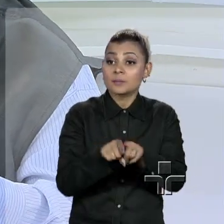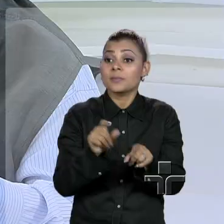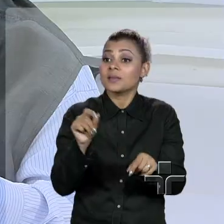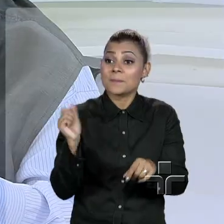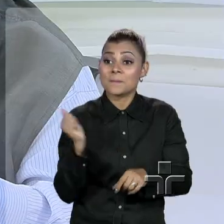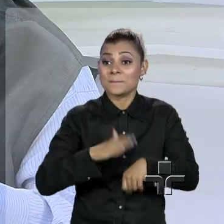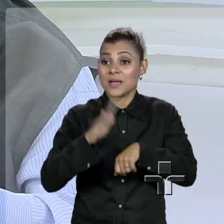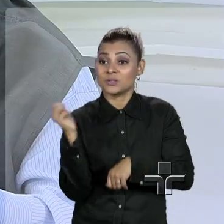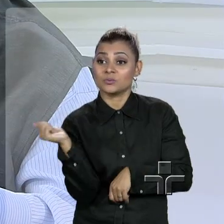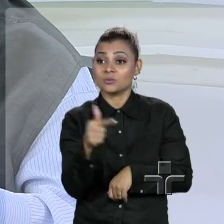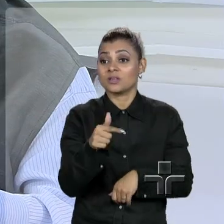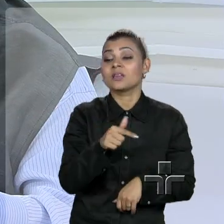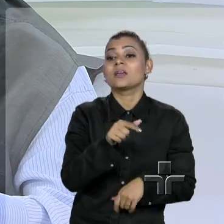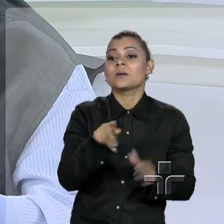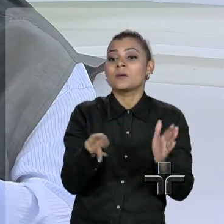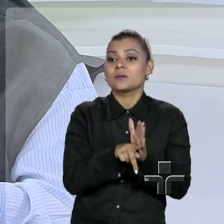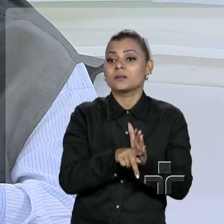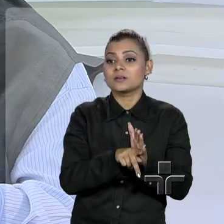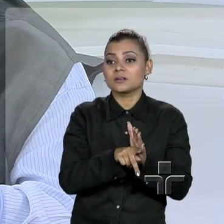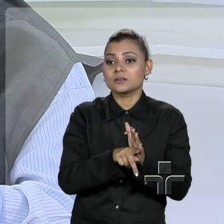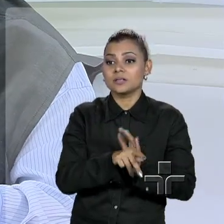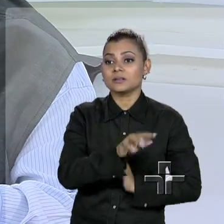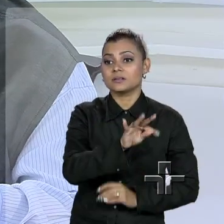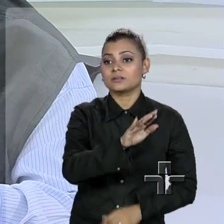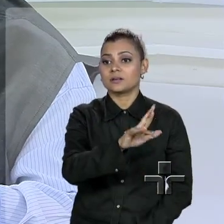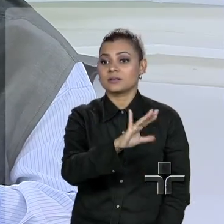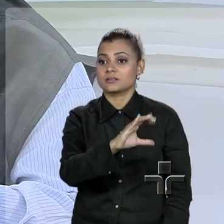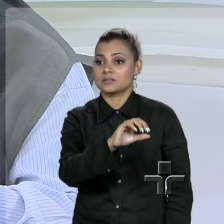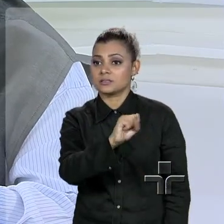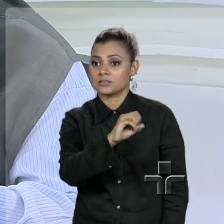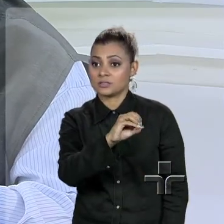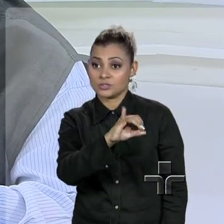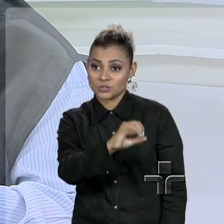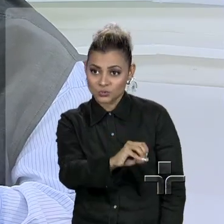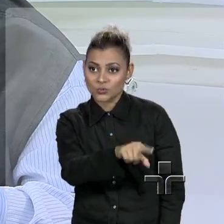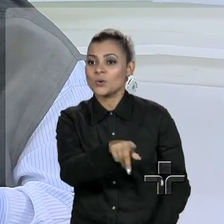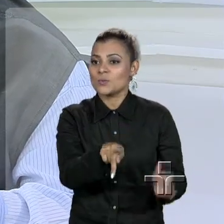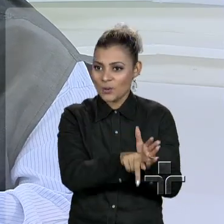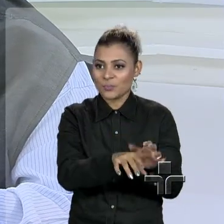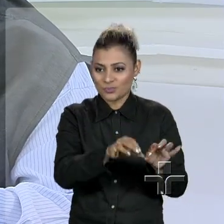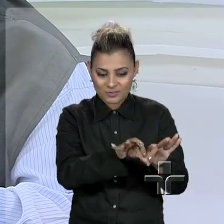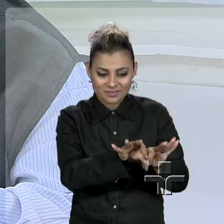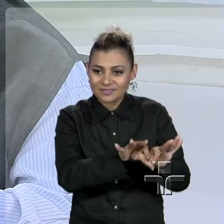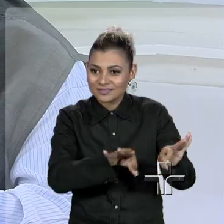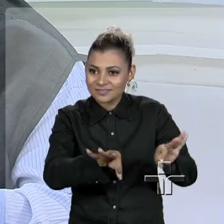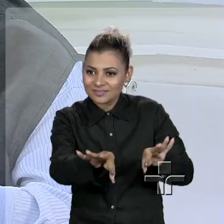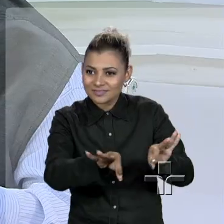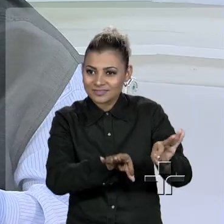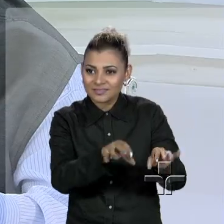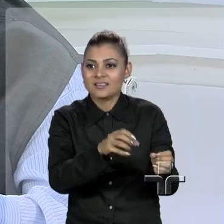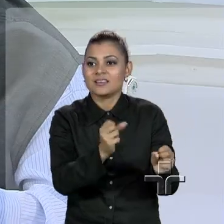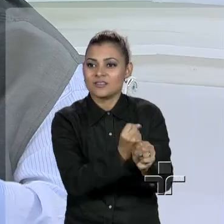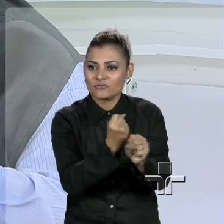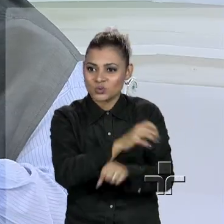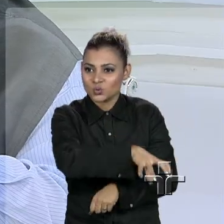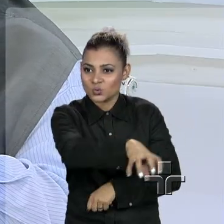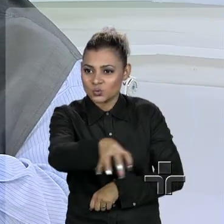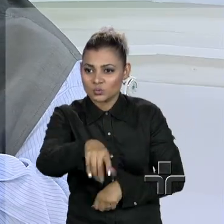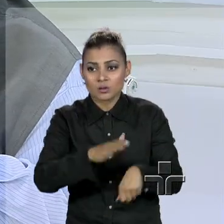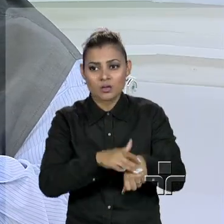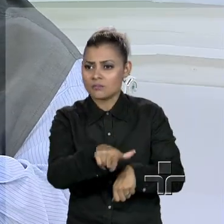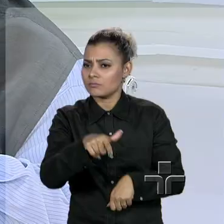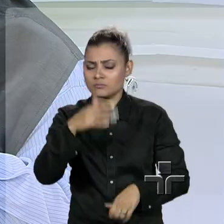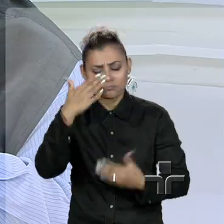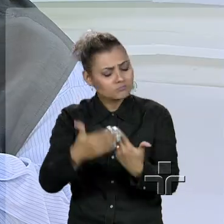a prova disso é o que ele fez nesses 3 meses. É uma revolução. Olha